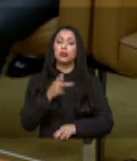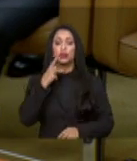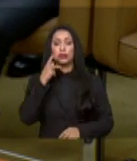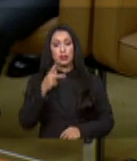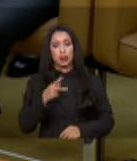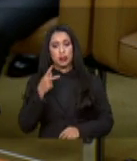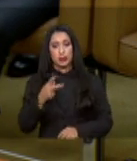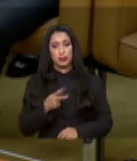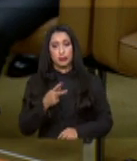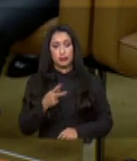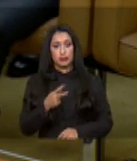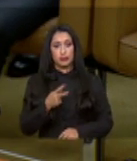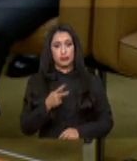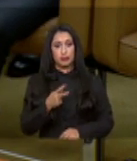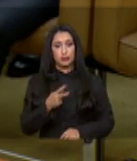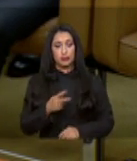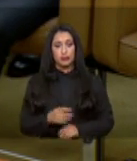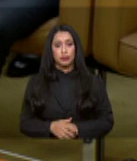minha fala,